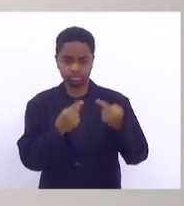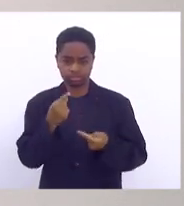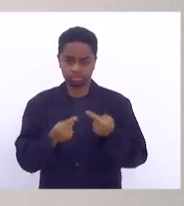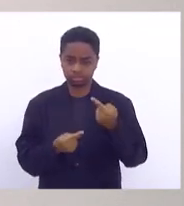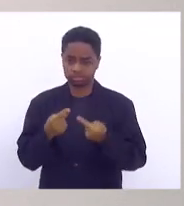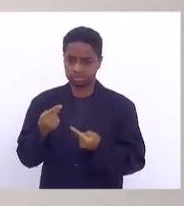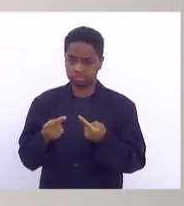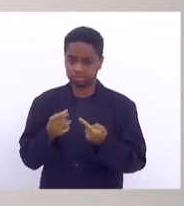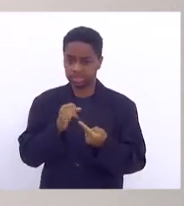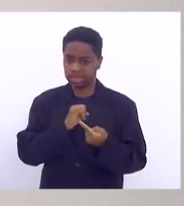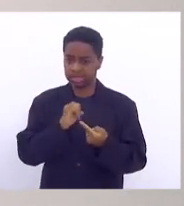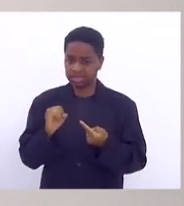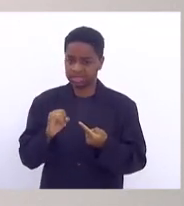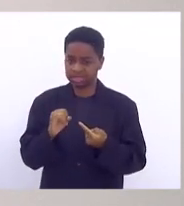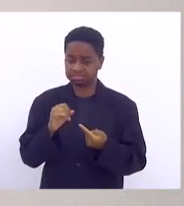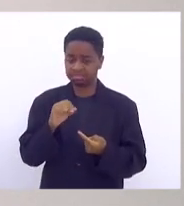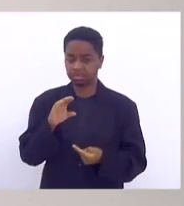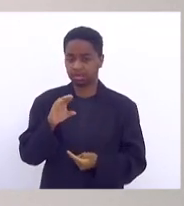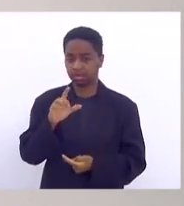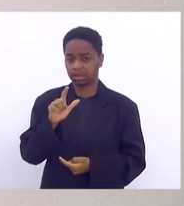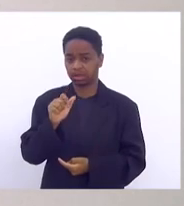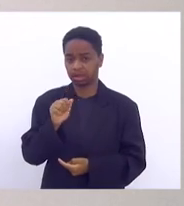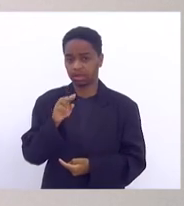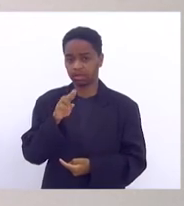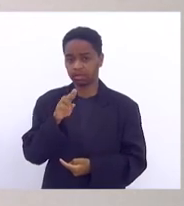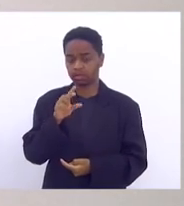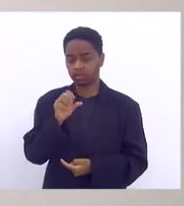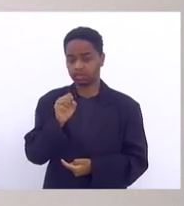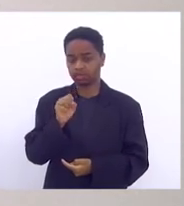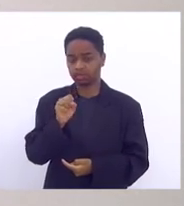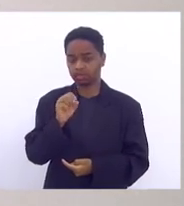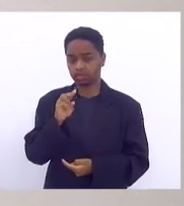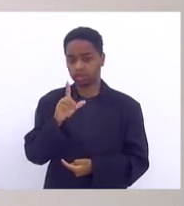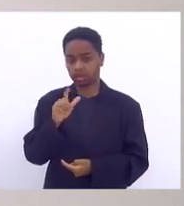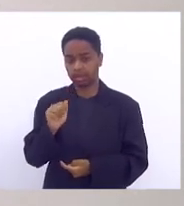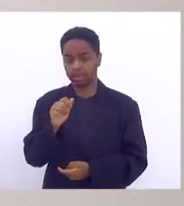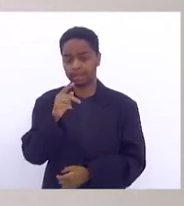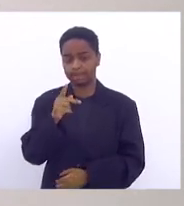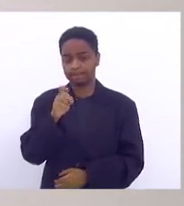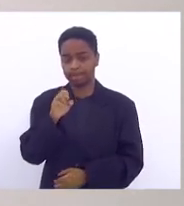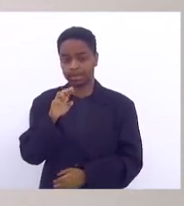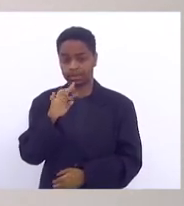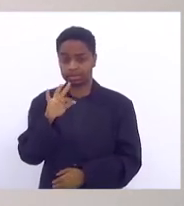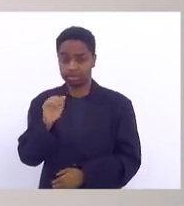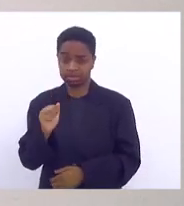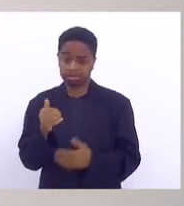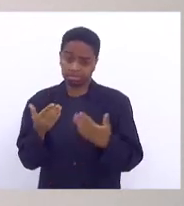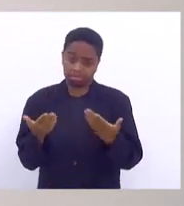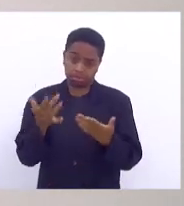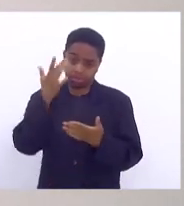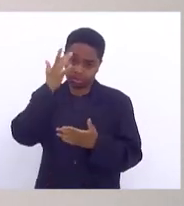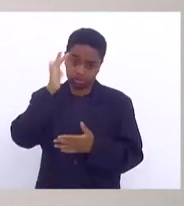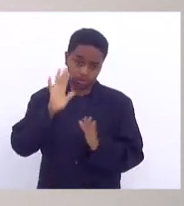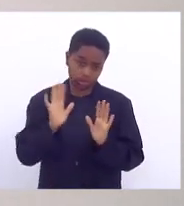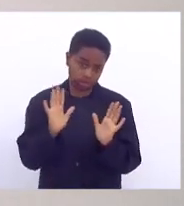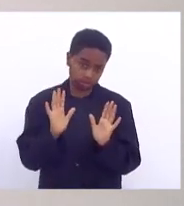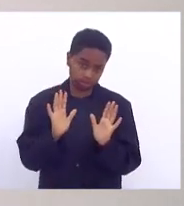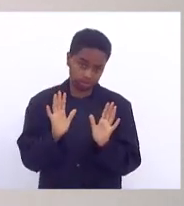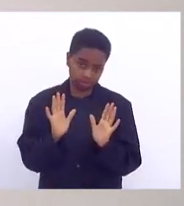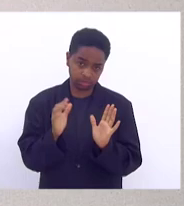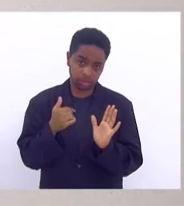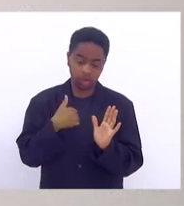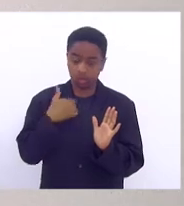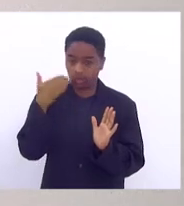Se isso era cláusula pétrea não sei é não não